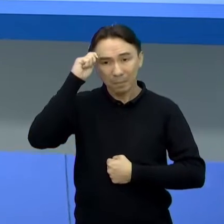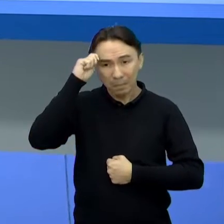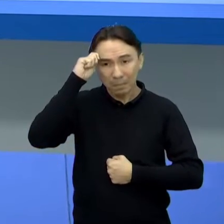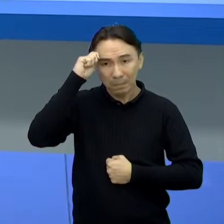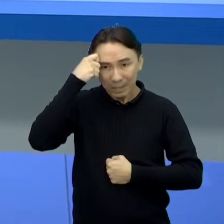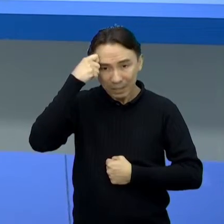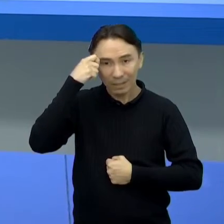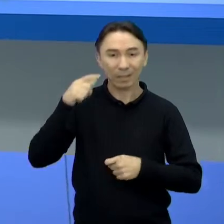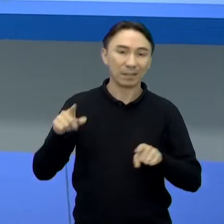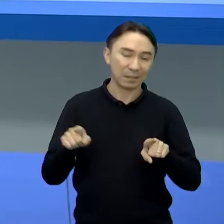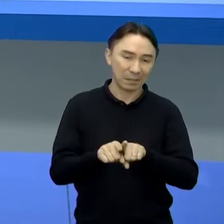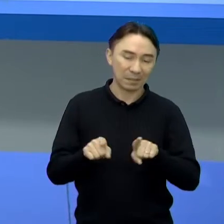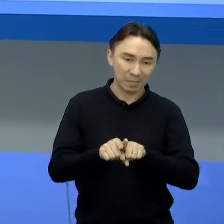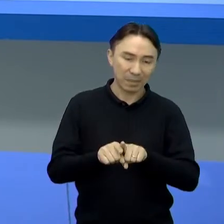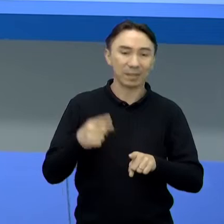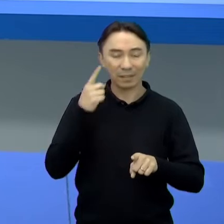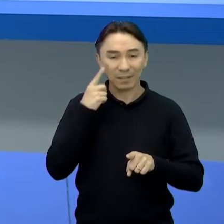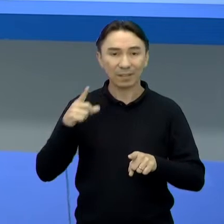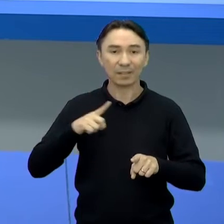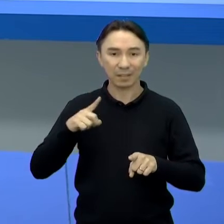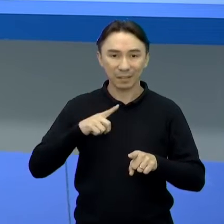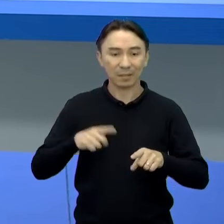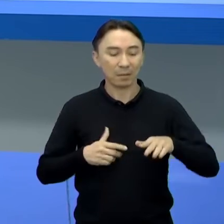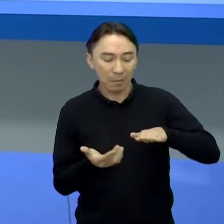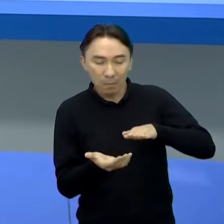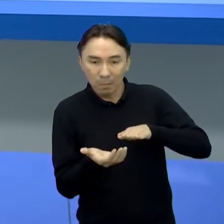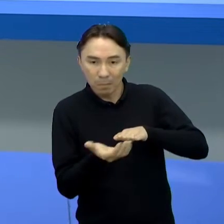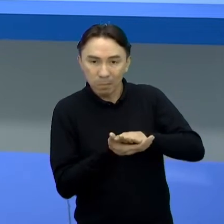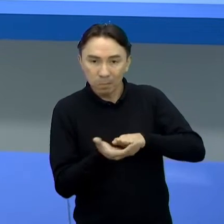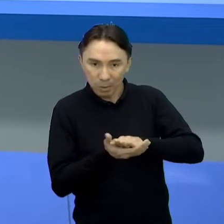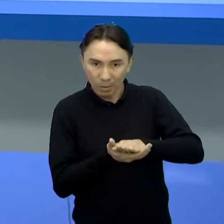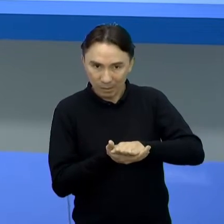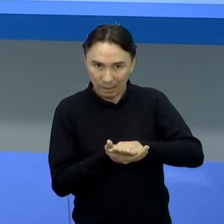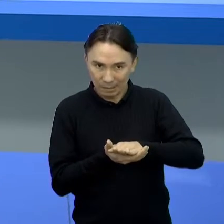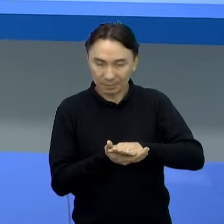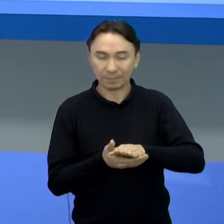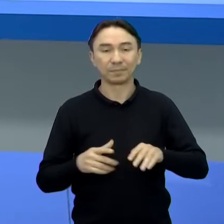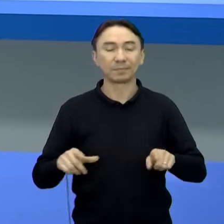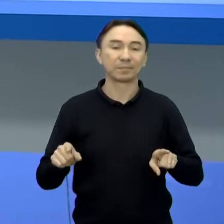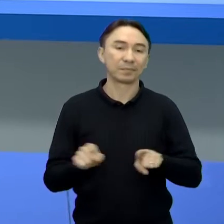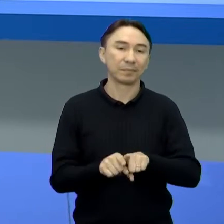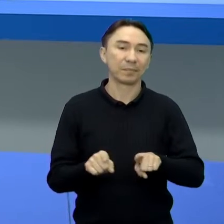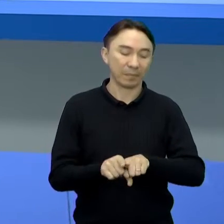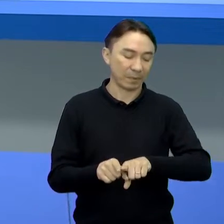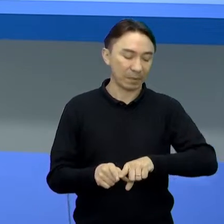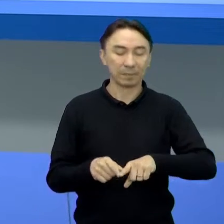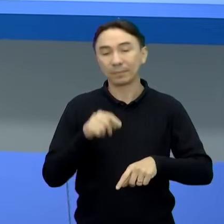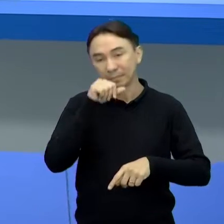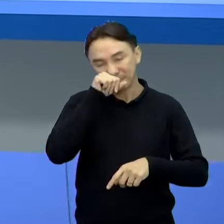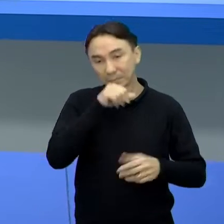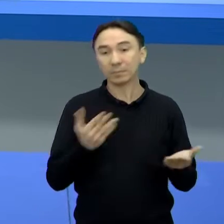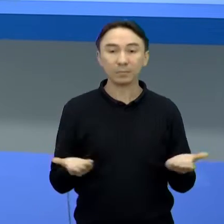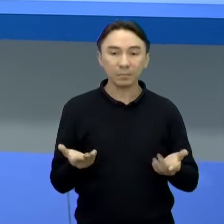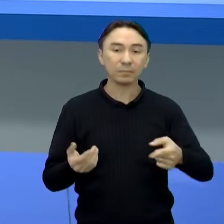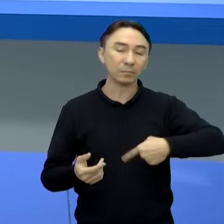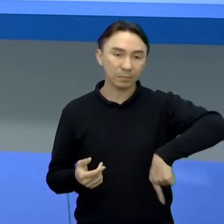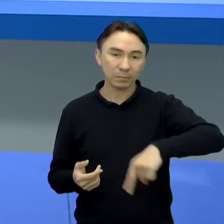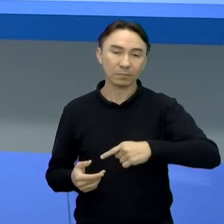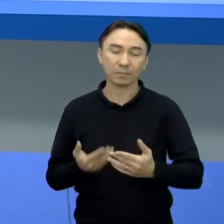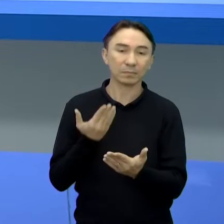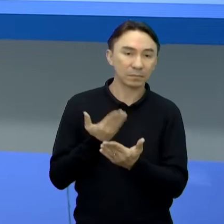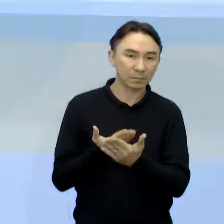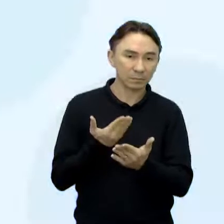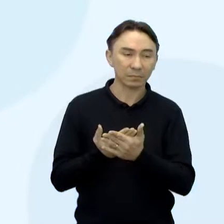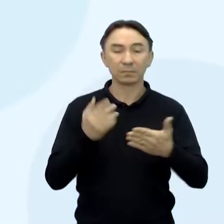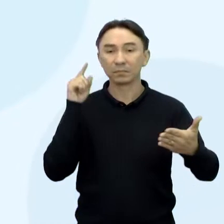calça preta e bota. Então vamos lá, né? O objetivo da nossa aula hoje é